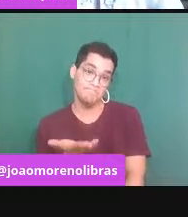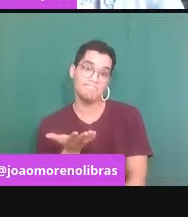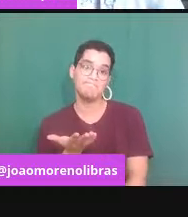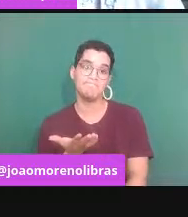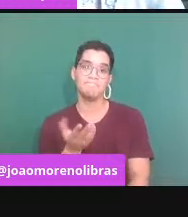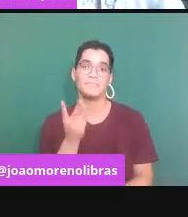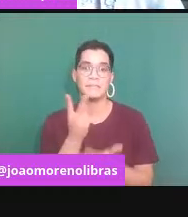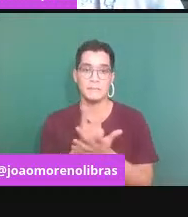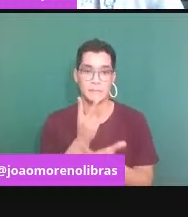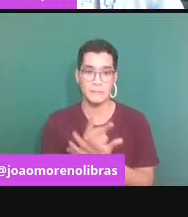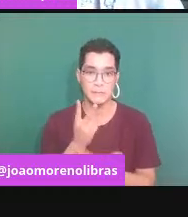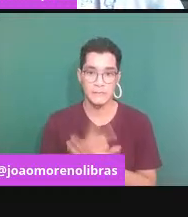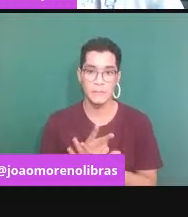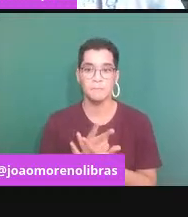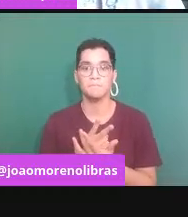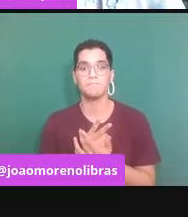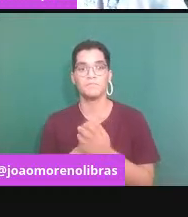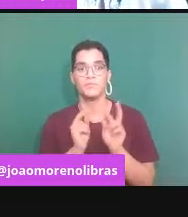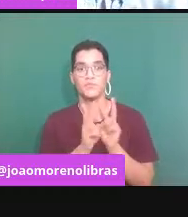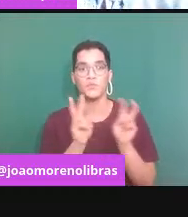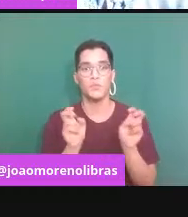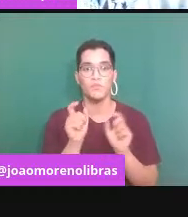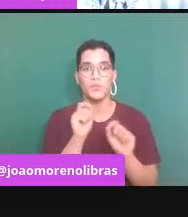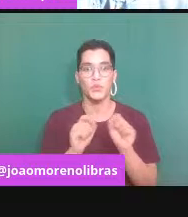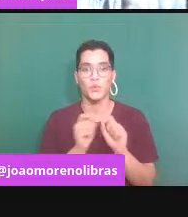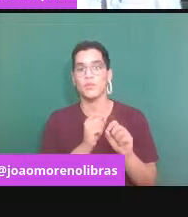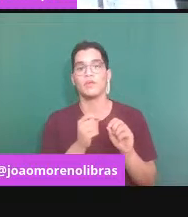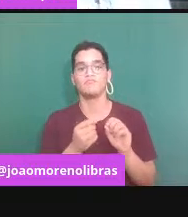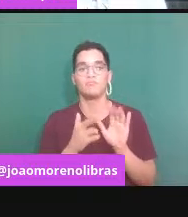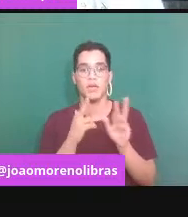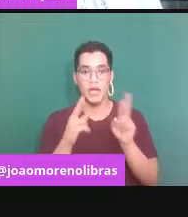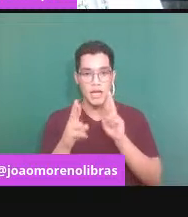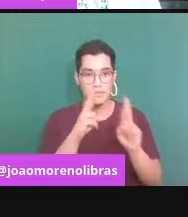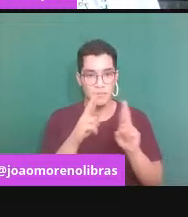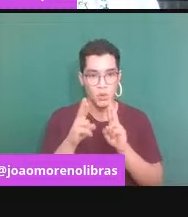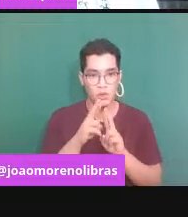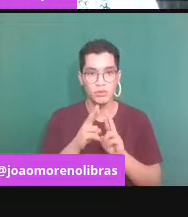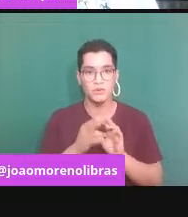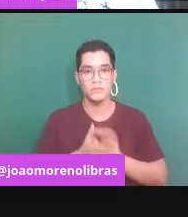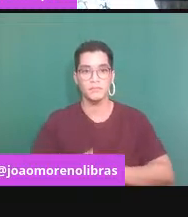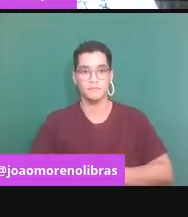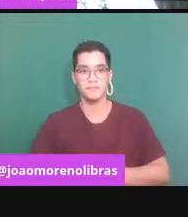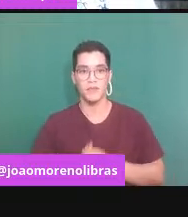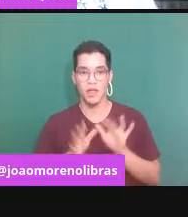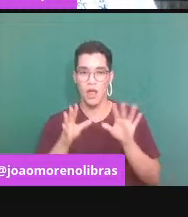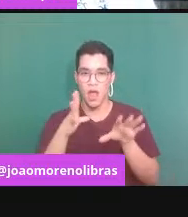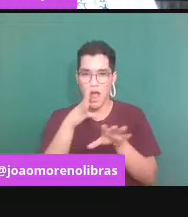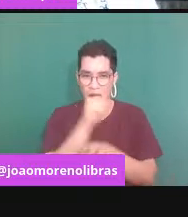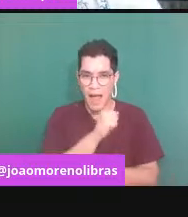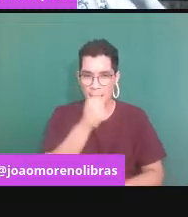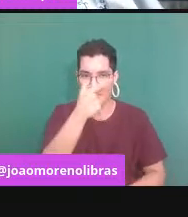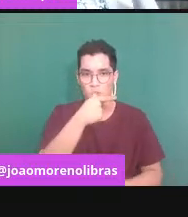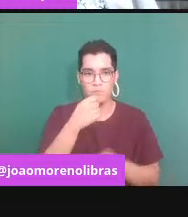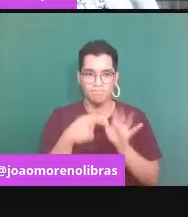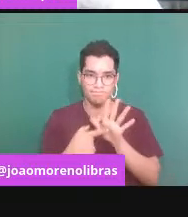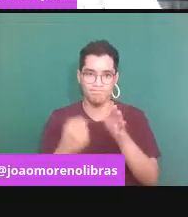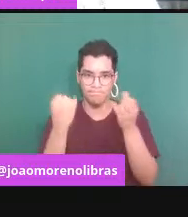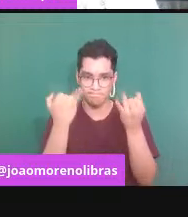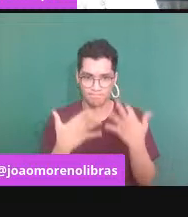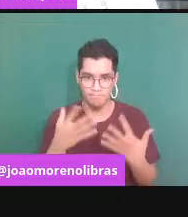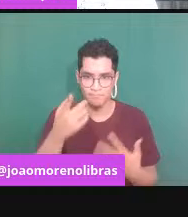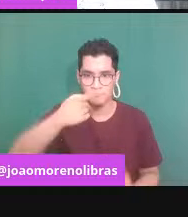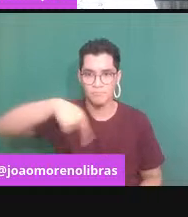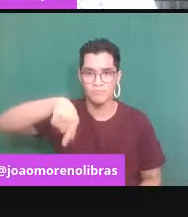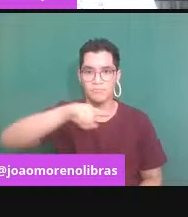nessa discussão de resultados, que eu vou falar de uma maneira rápida para vocês também, né? Essas categorias, então, como uma